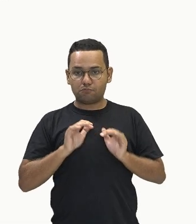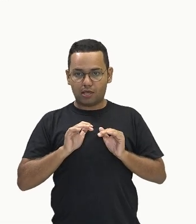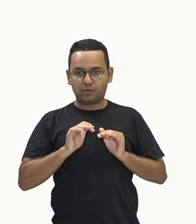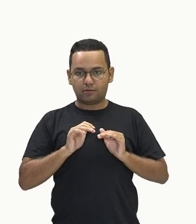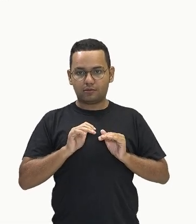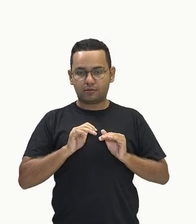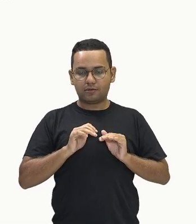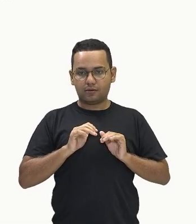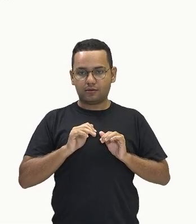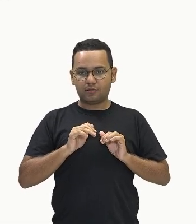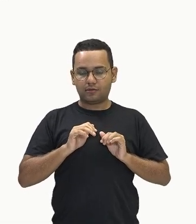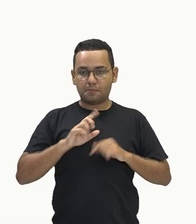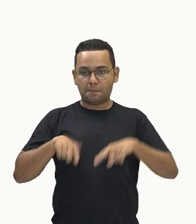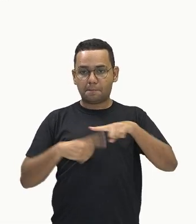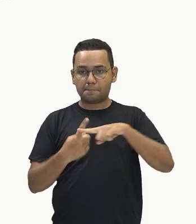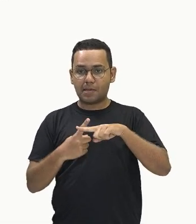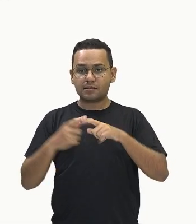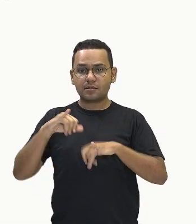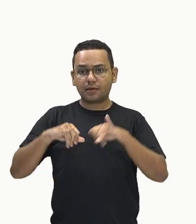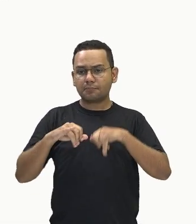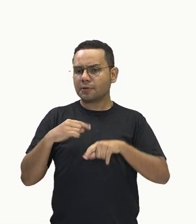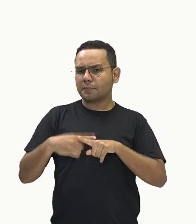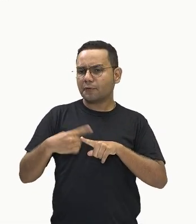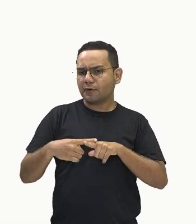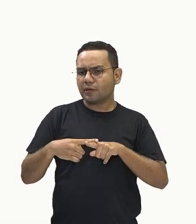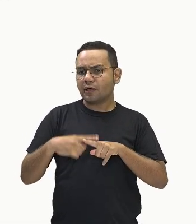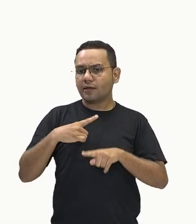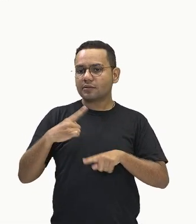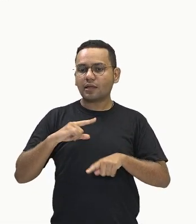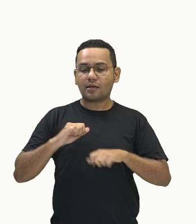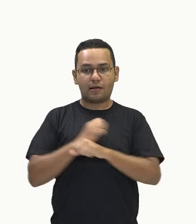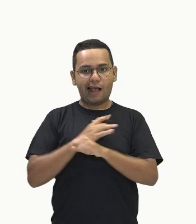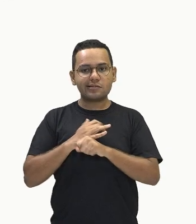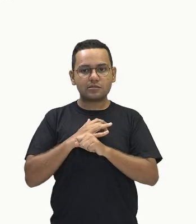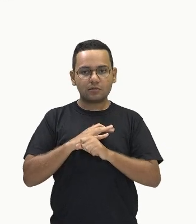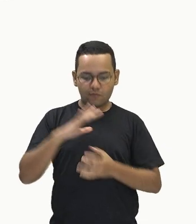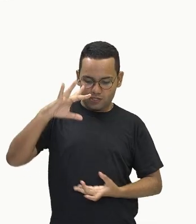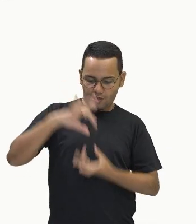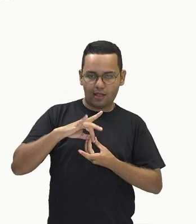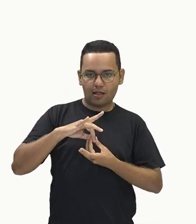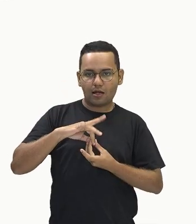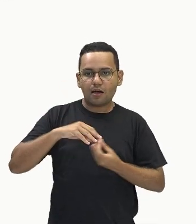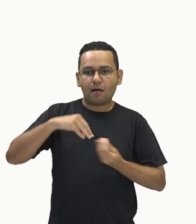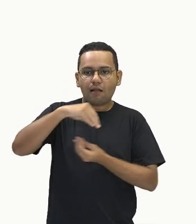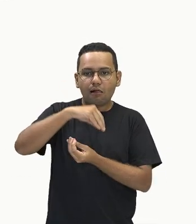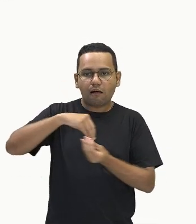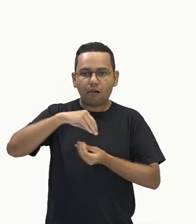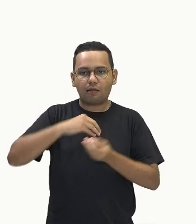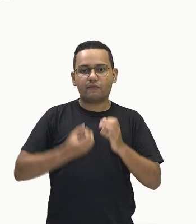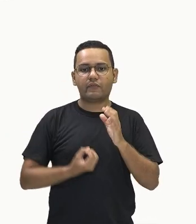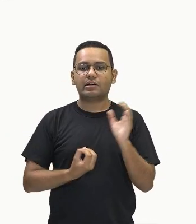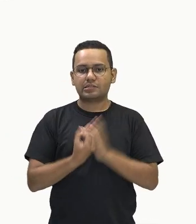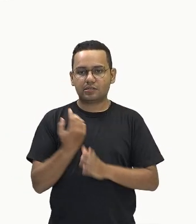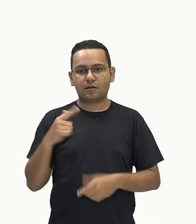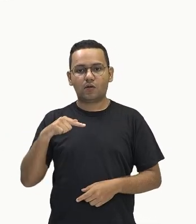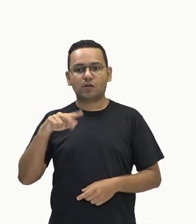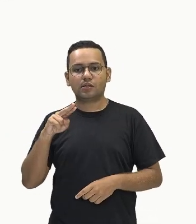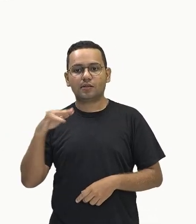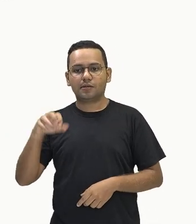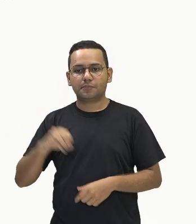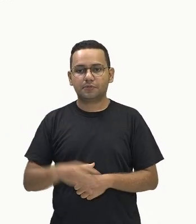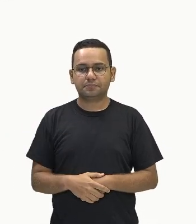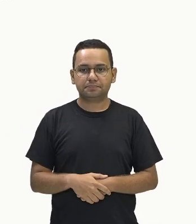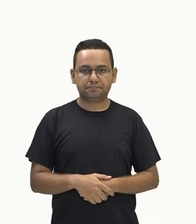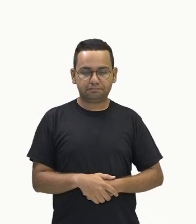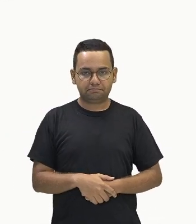contração da parede do estômago e química pela produção de substâncias pelas glândulas gástricas.